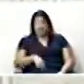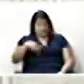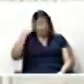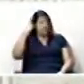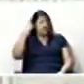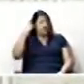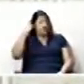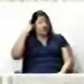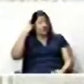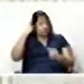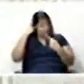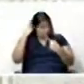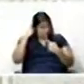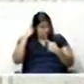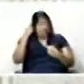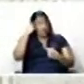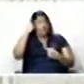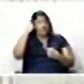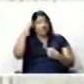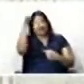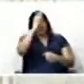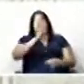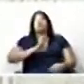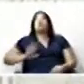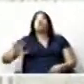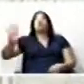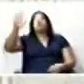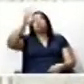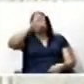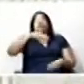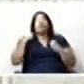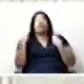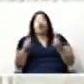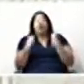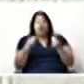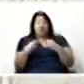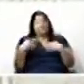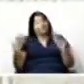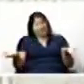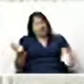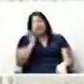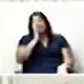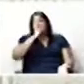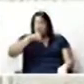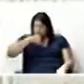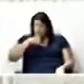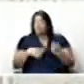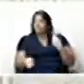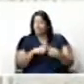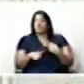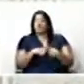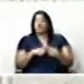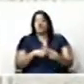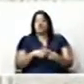vocês imaginam no resto do Brasil. Imaginam no resto do Brasil. Por isso dá muita tristeza